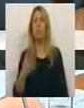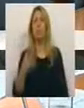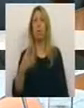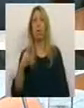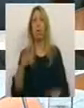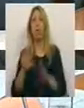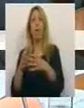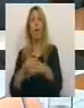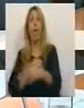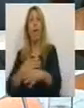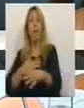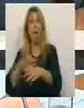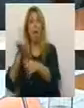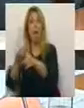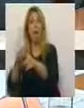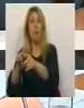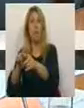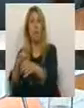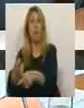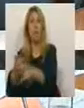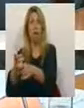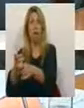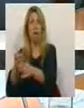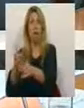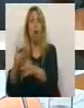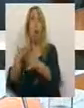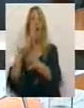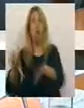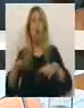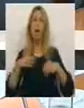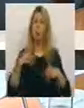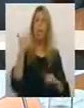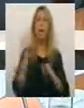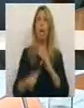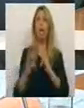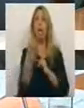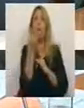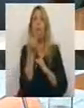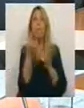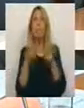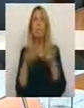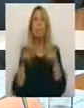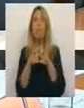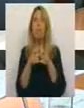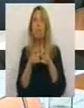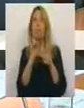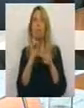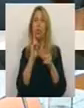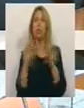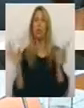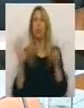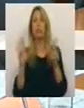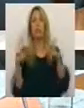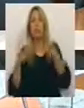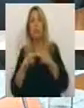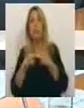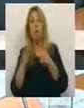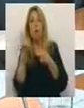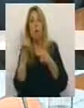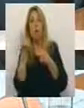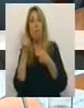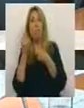concessionários assumiam riscos e estavam os preços dos bilhetes limitados ao preço e ao valor da inflação. Como